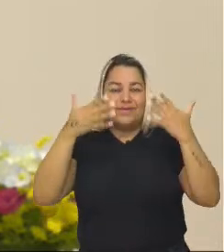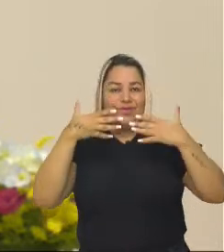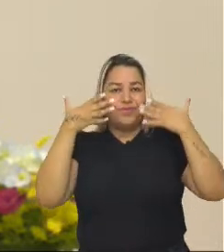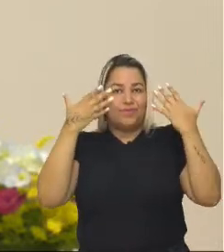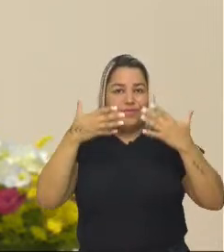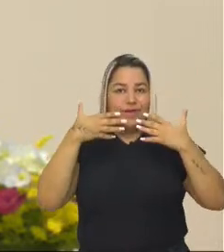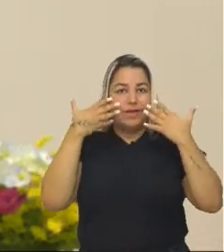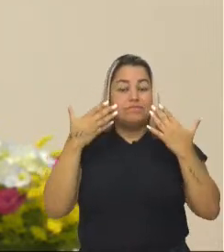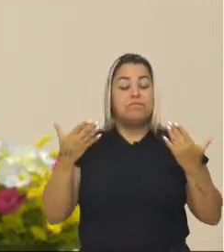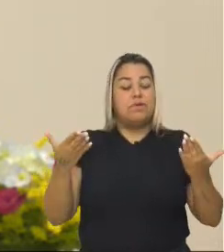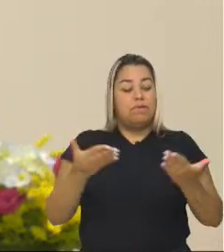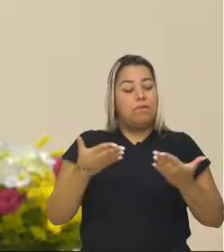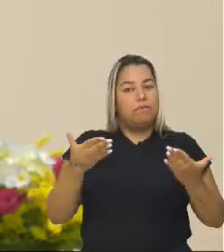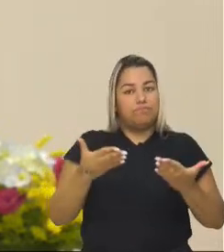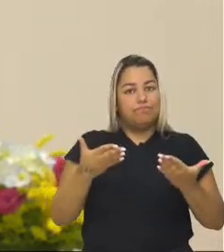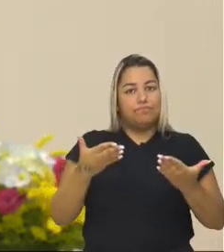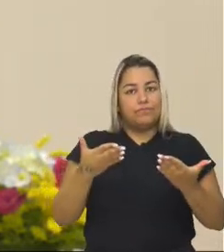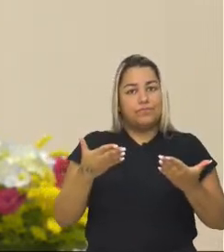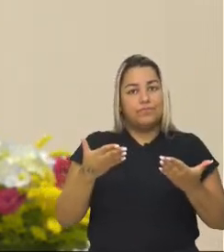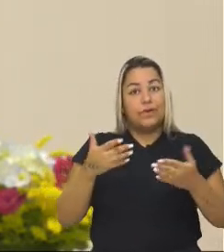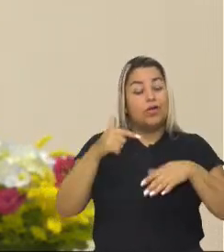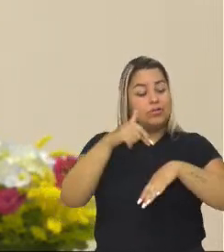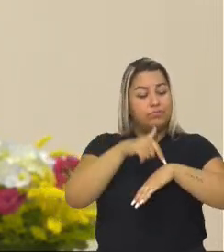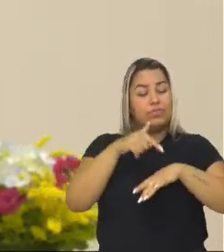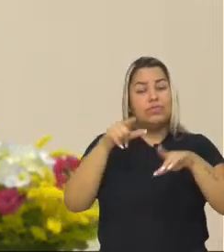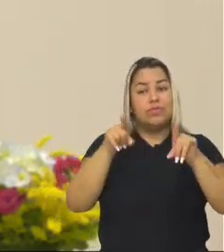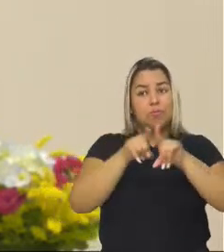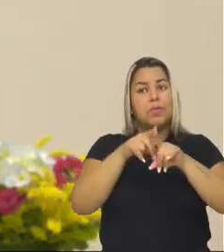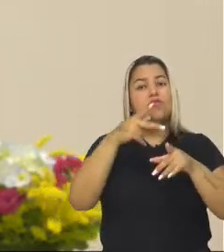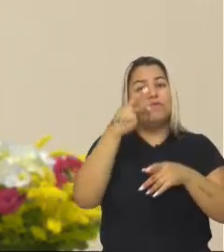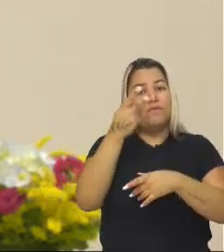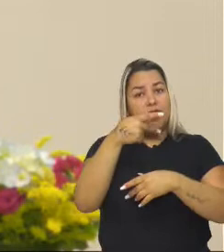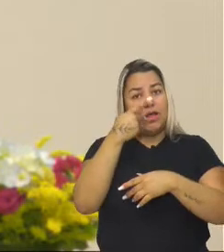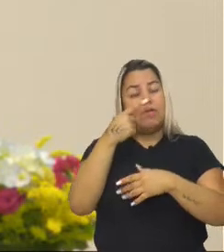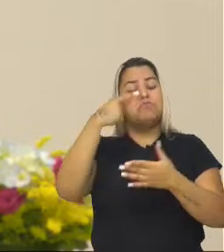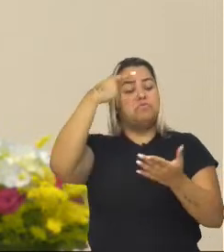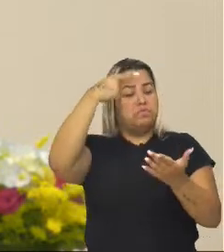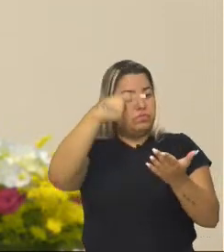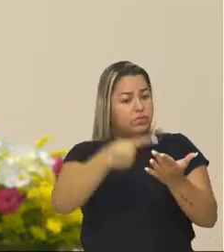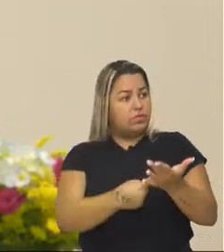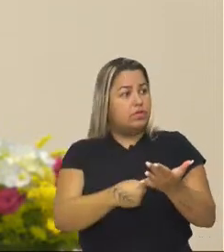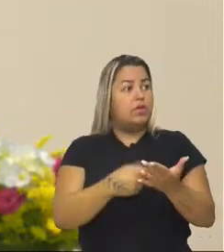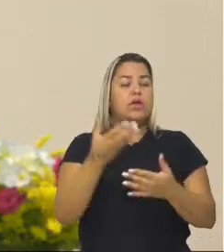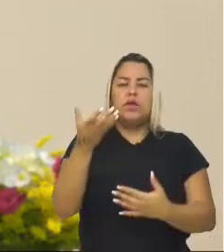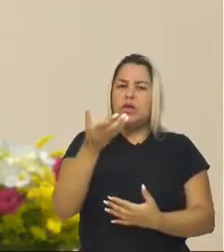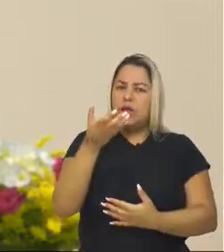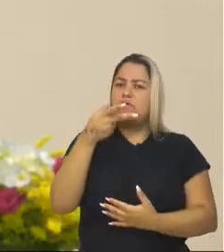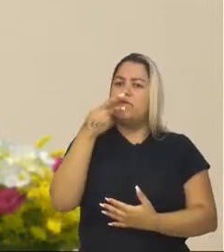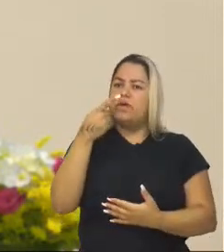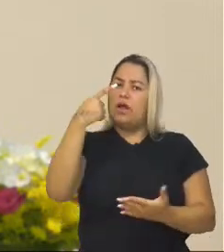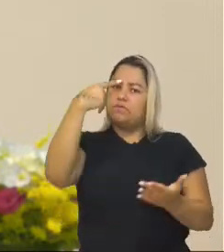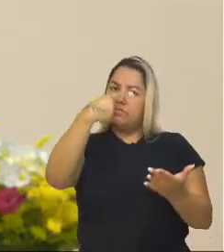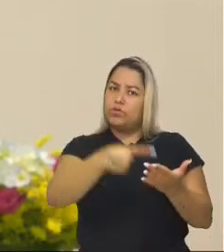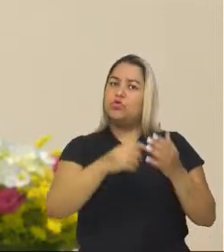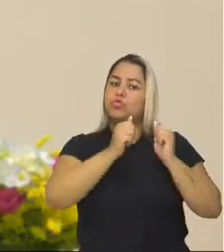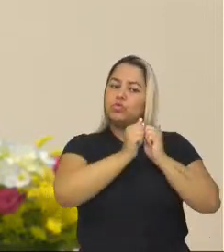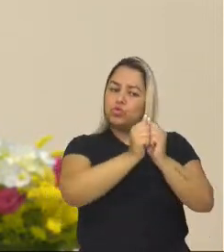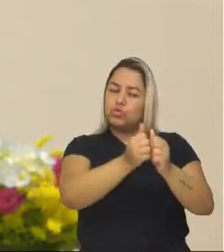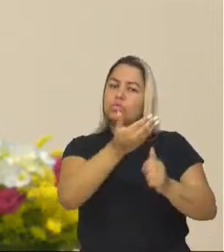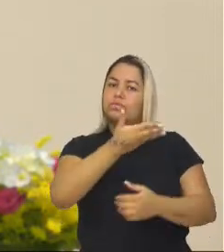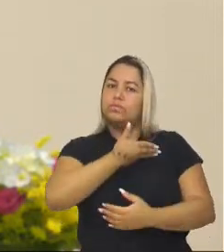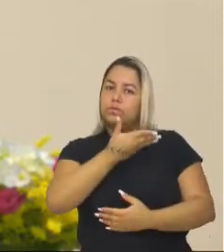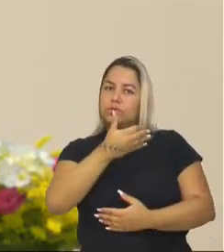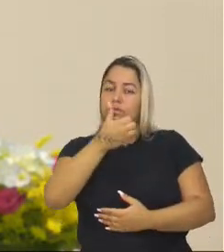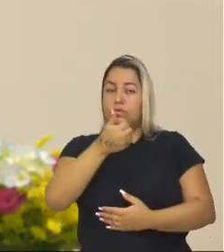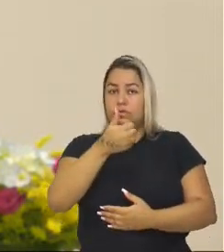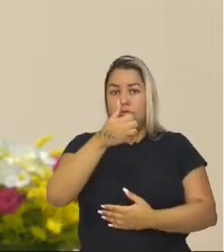desse momento. Né, e nesse sentido de reafirmação, quero reafirmar, junto com os meus colegas do